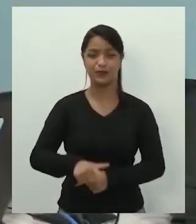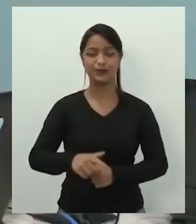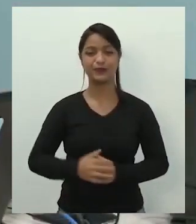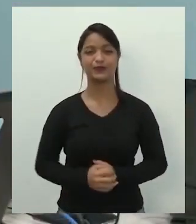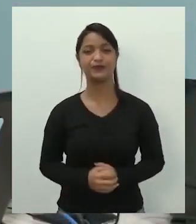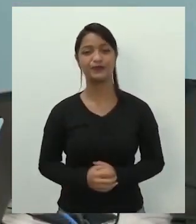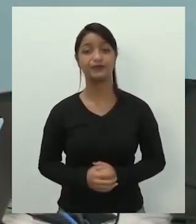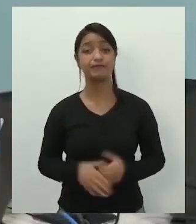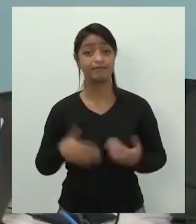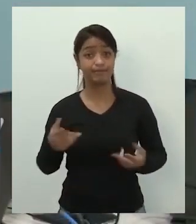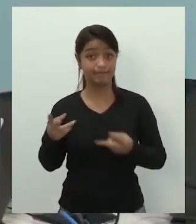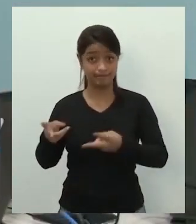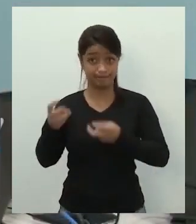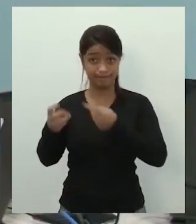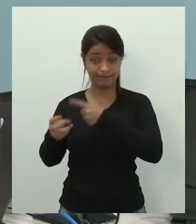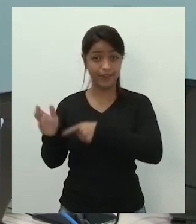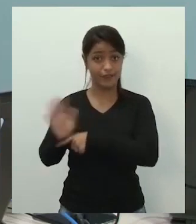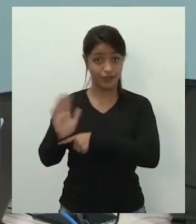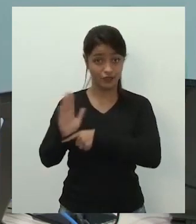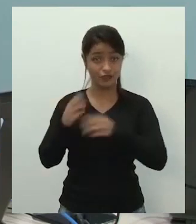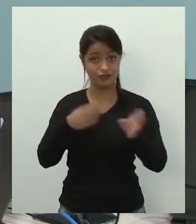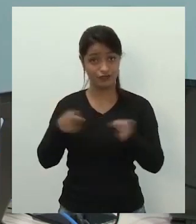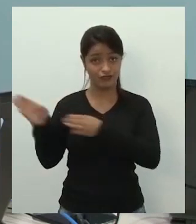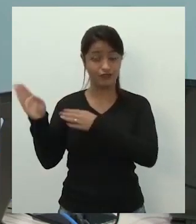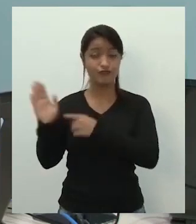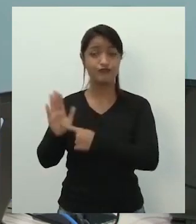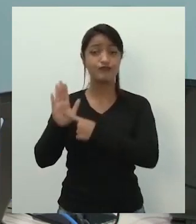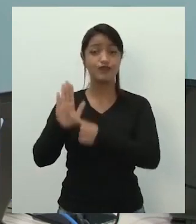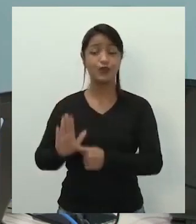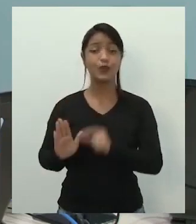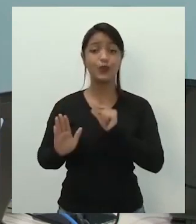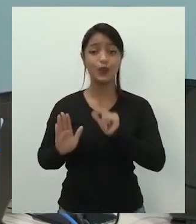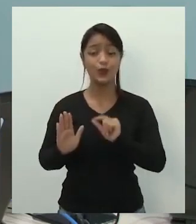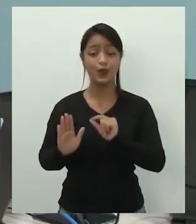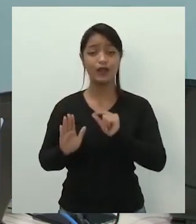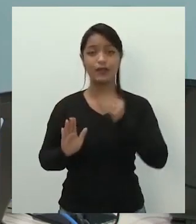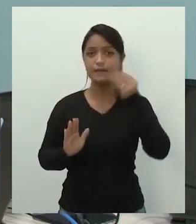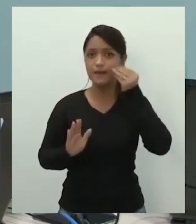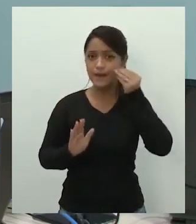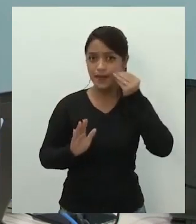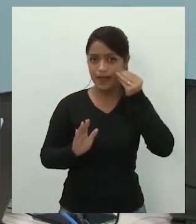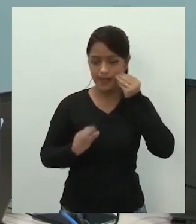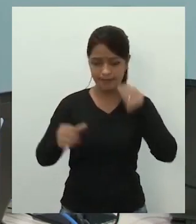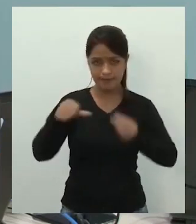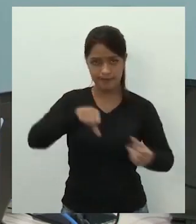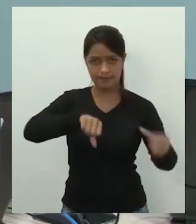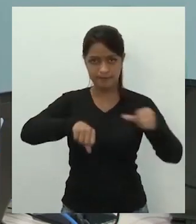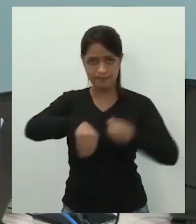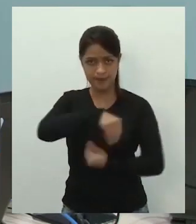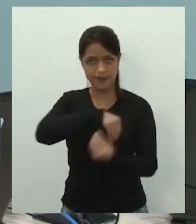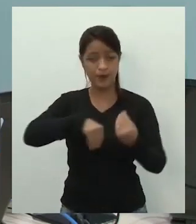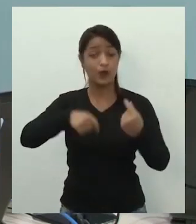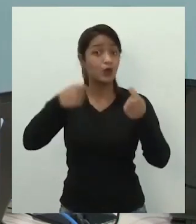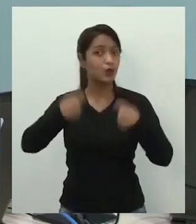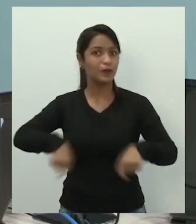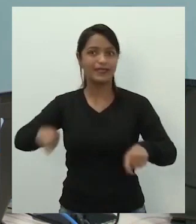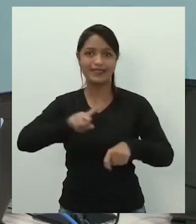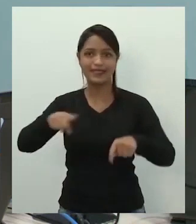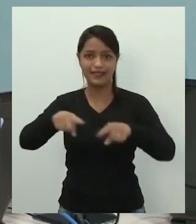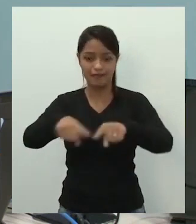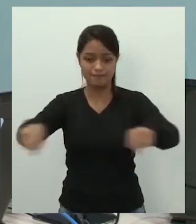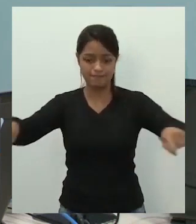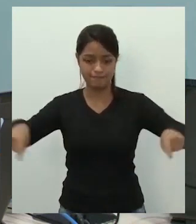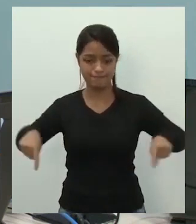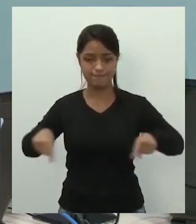Então, vocês viram aí o vídeo mostrando o experimento sem a necessidade de um laboratório.